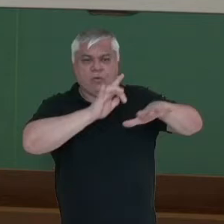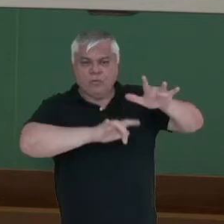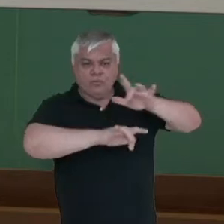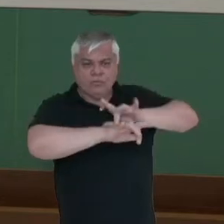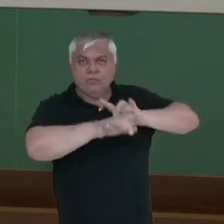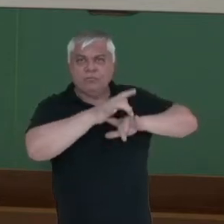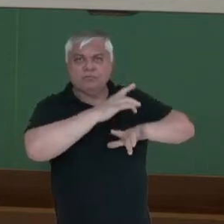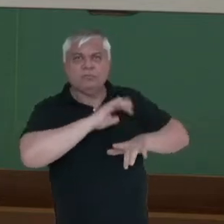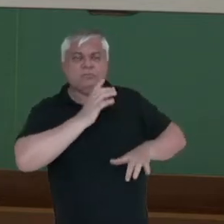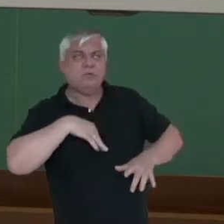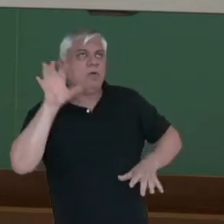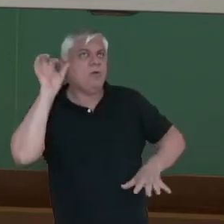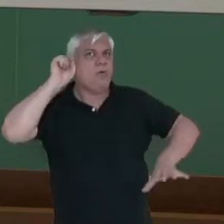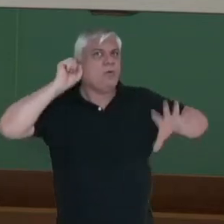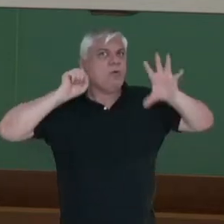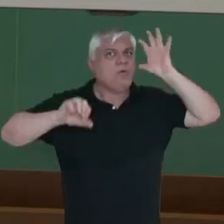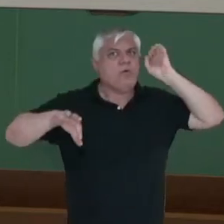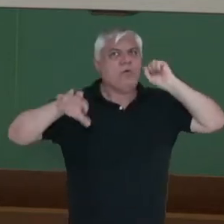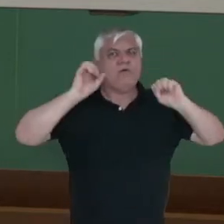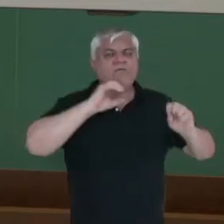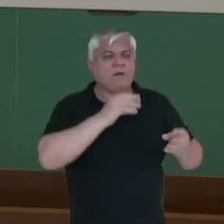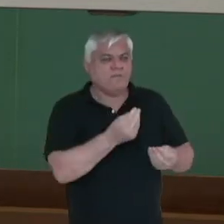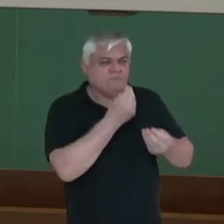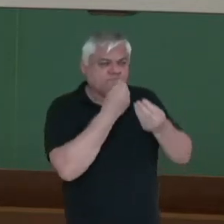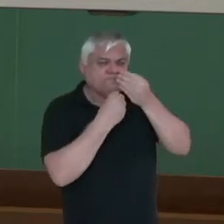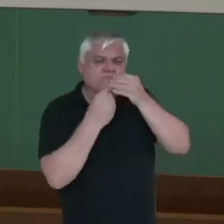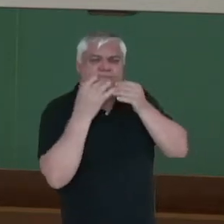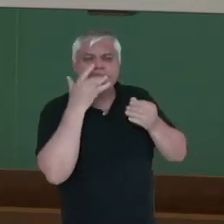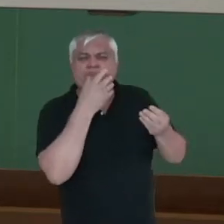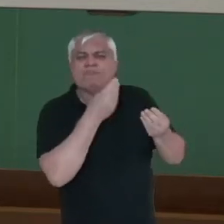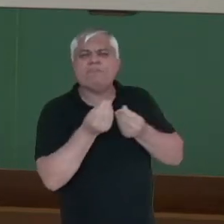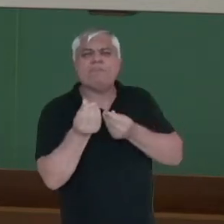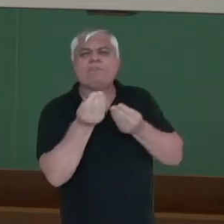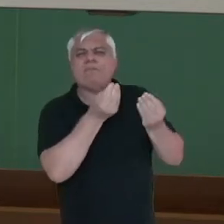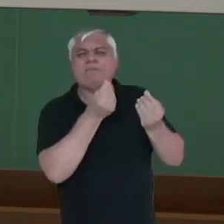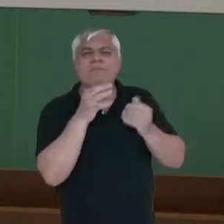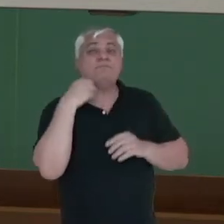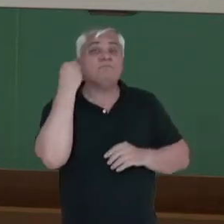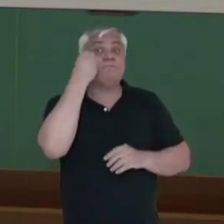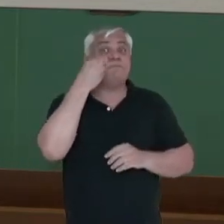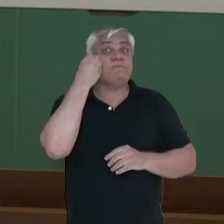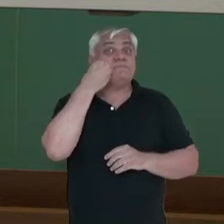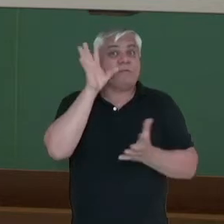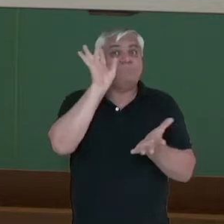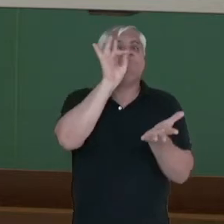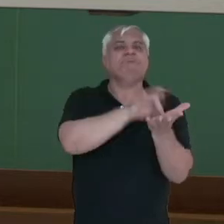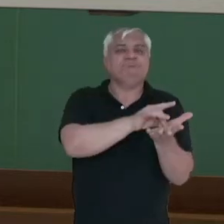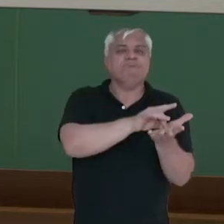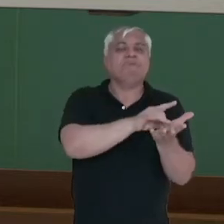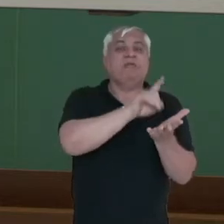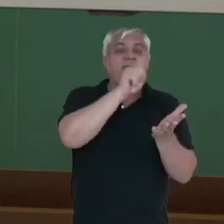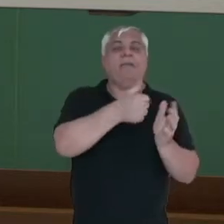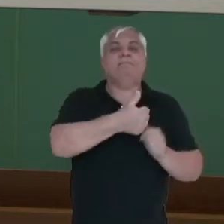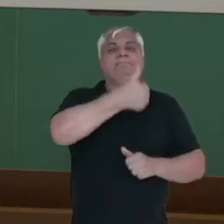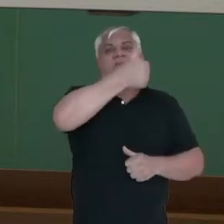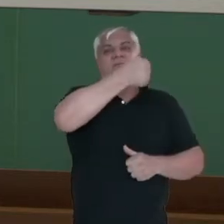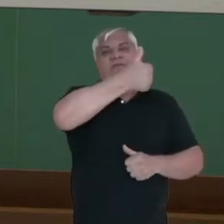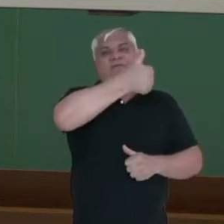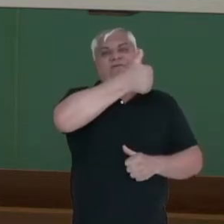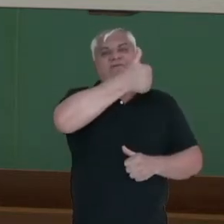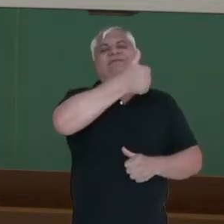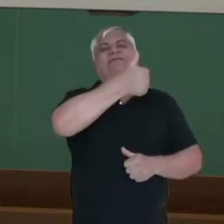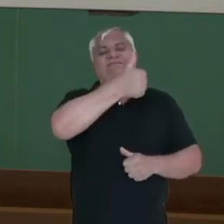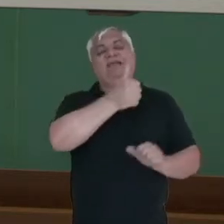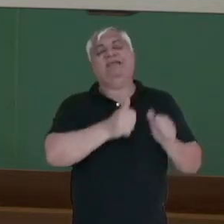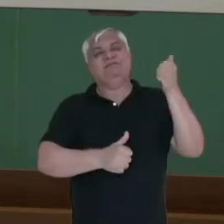aquilo que eu ouço, aquilo que eu provo, aquilo que eu experimento da realidade é anterior às ideias